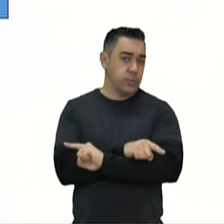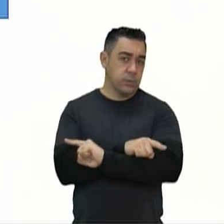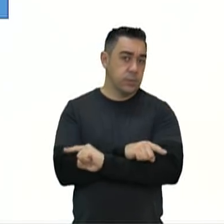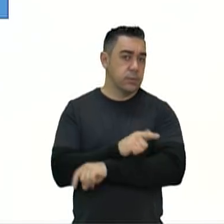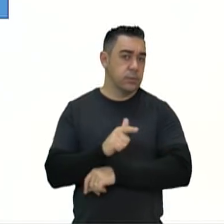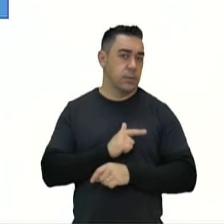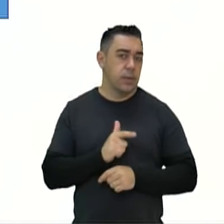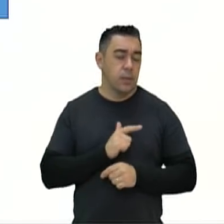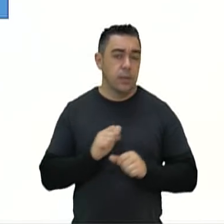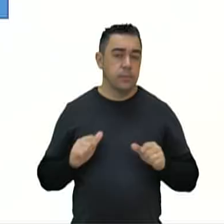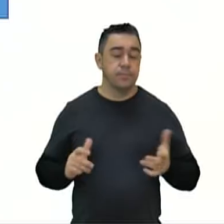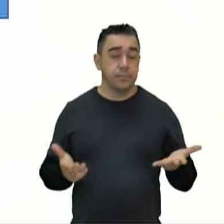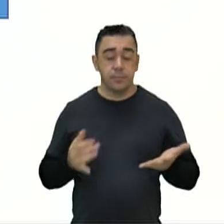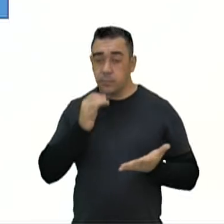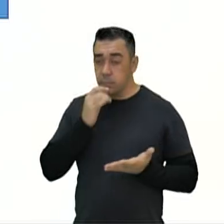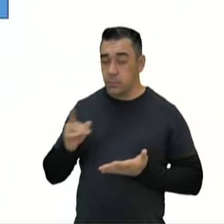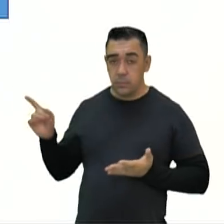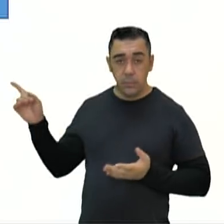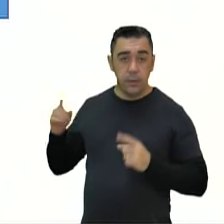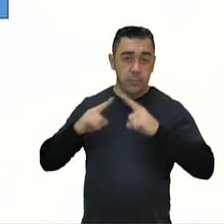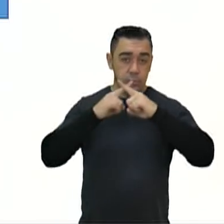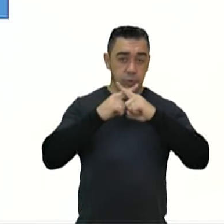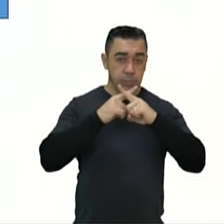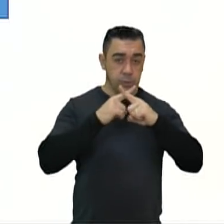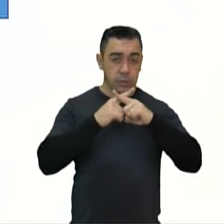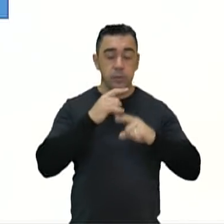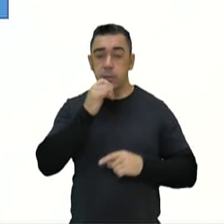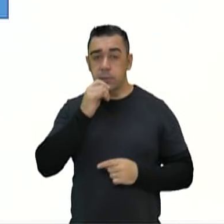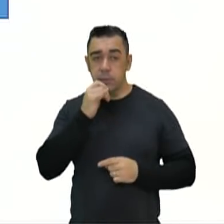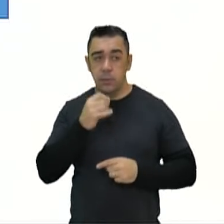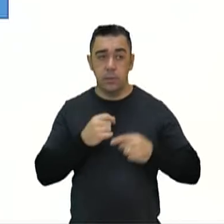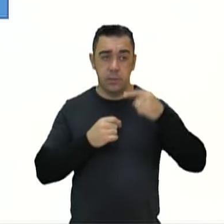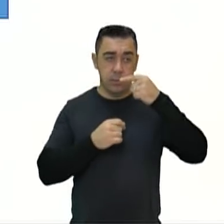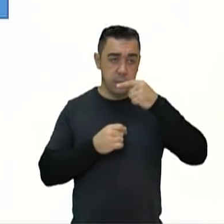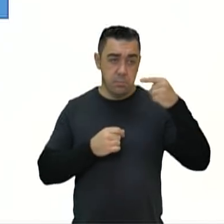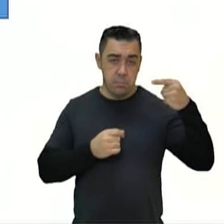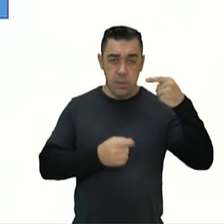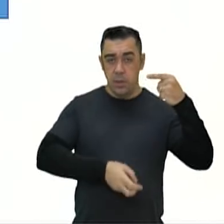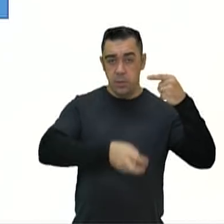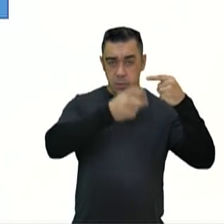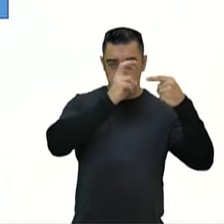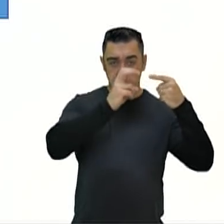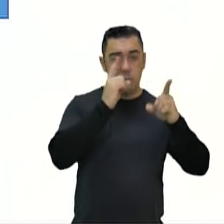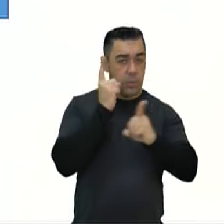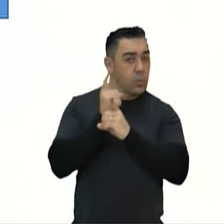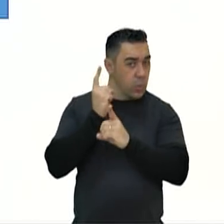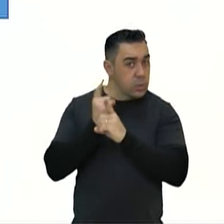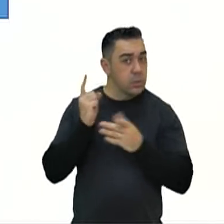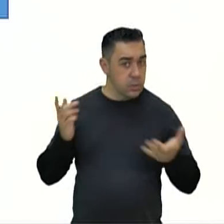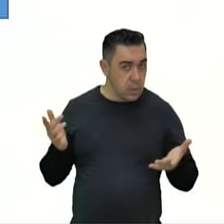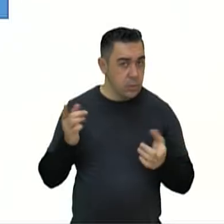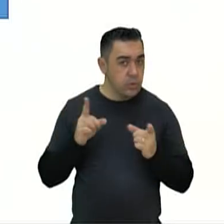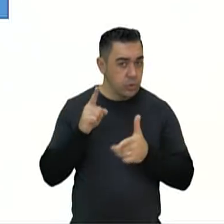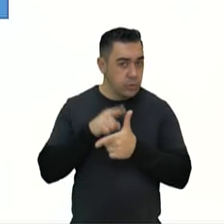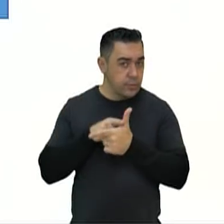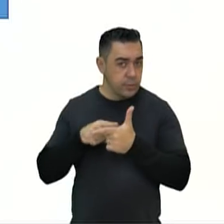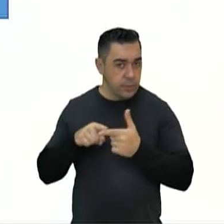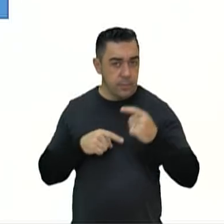inversas. Na multiplicação, você tem o primeiro fator que você identificou na